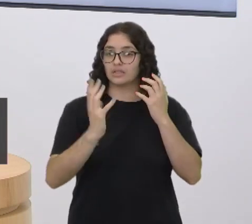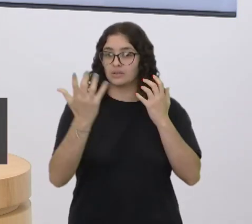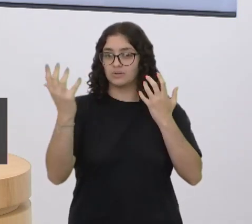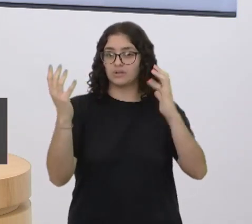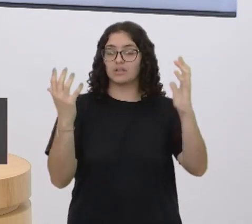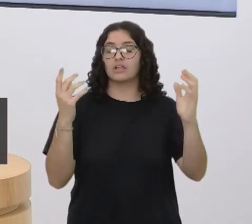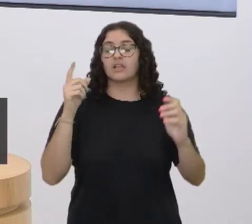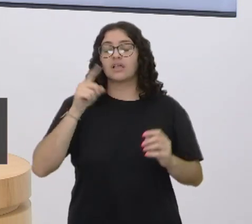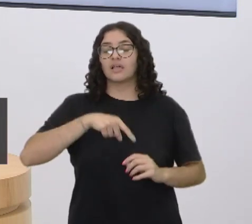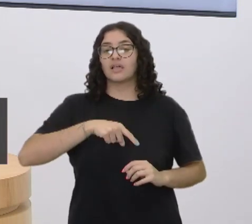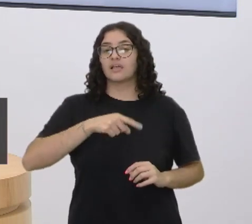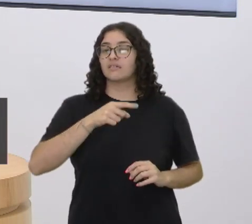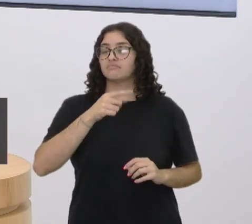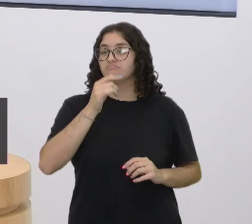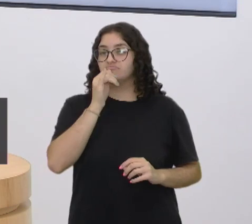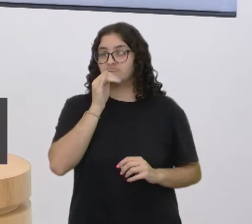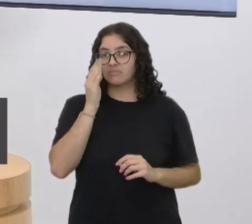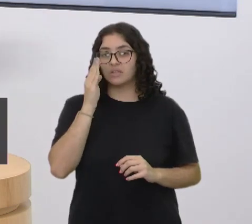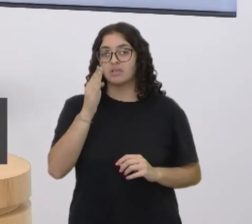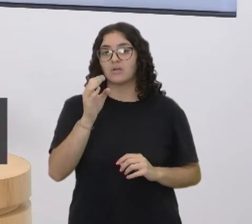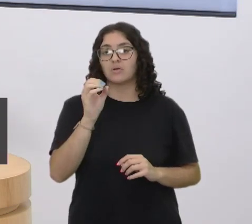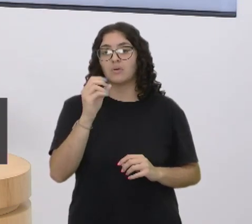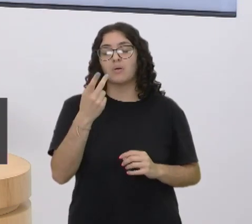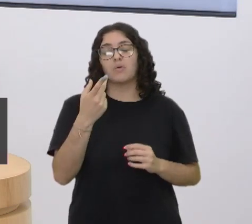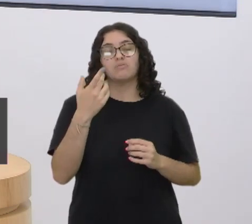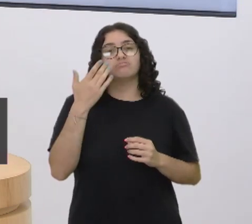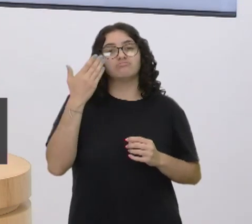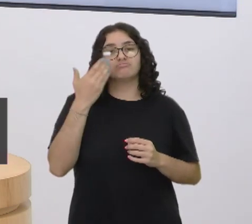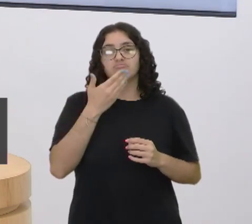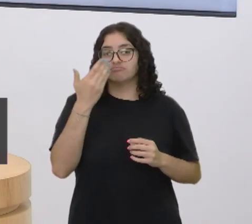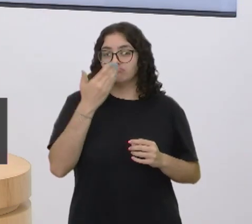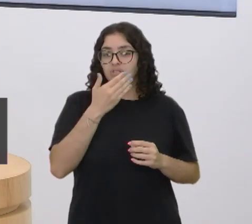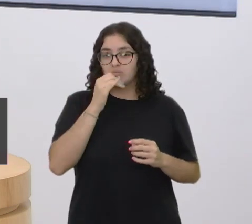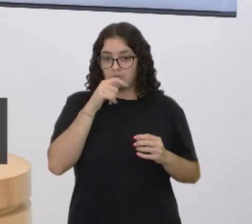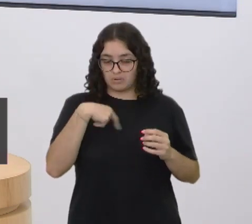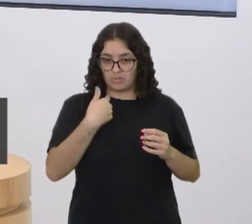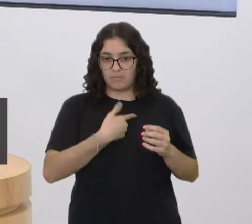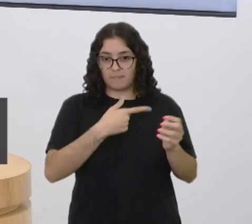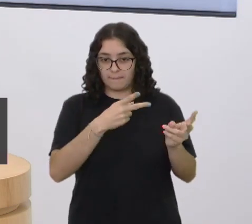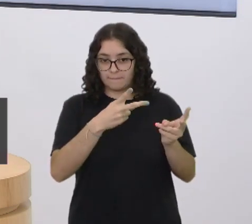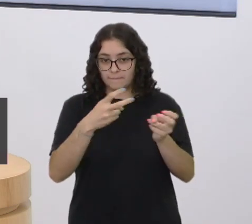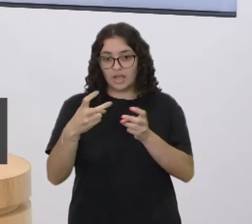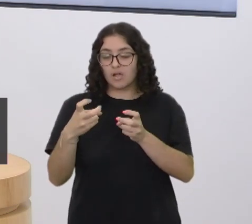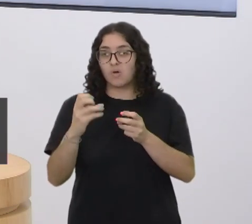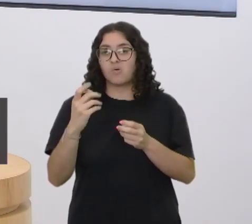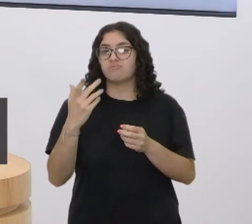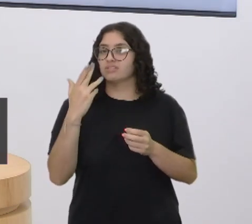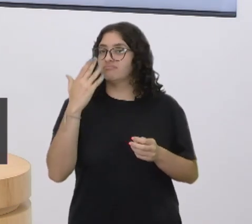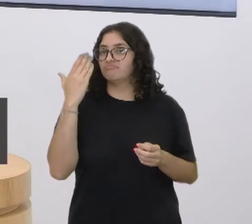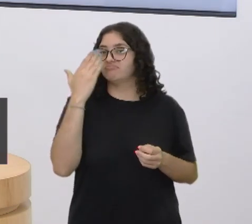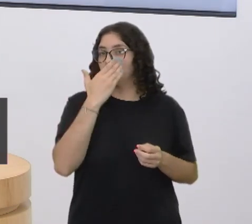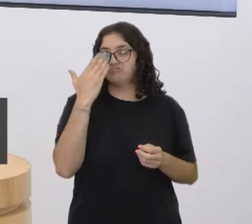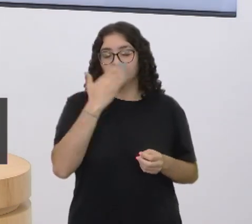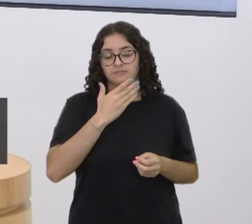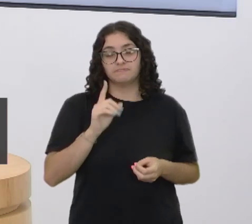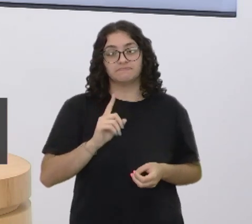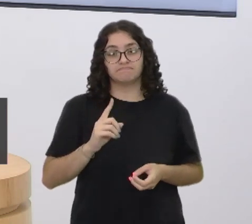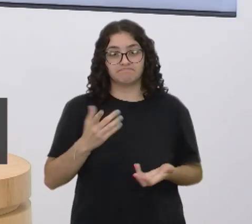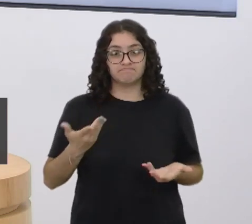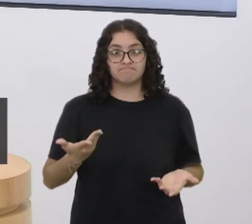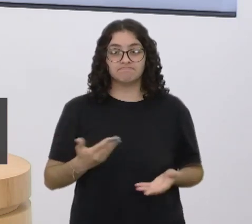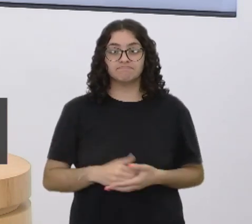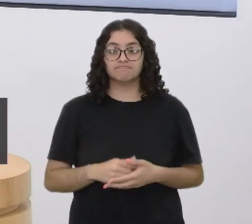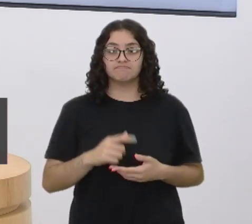seja diretamente, né, ou indiretamente, sejam as coisas que a gente percebe ou que a gente não percebe, tá?